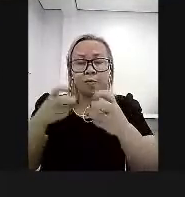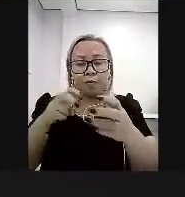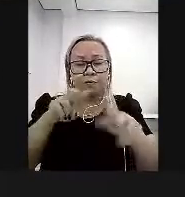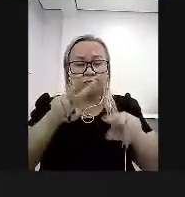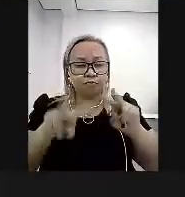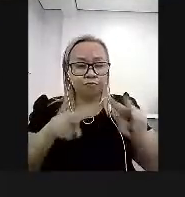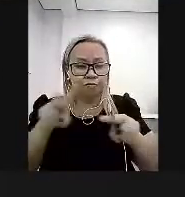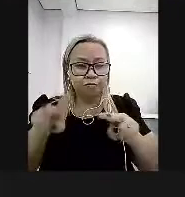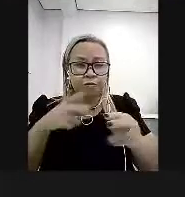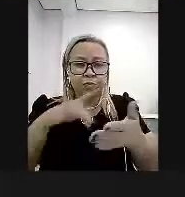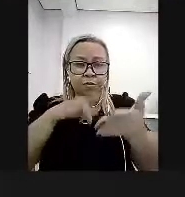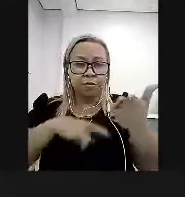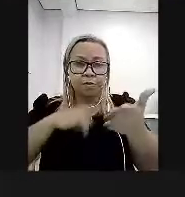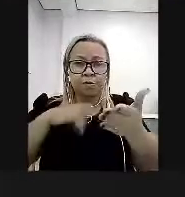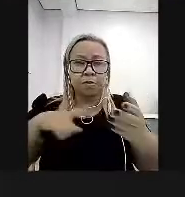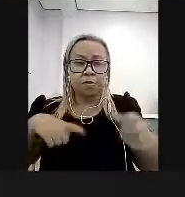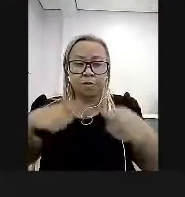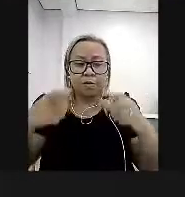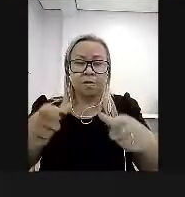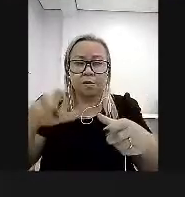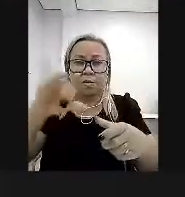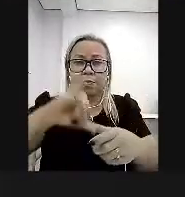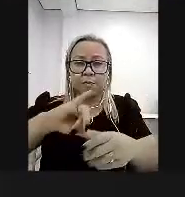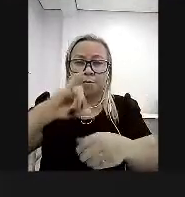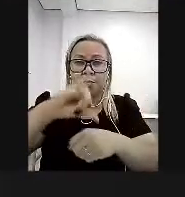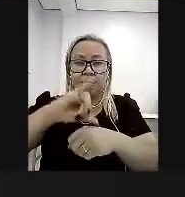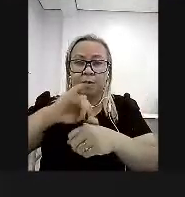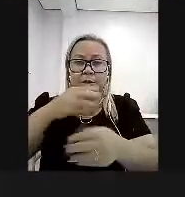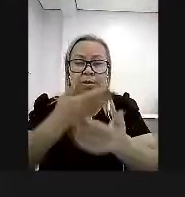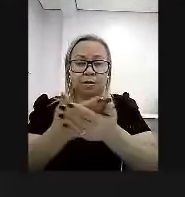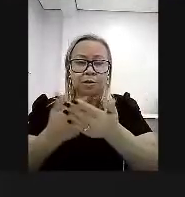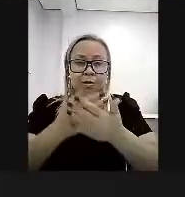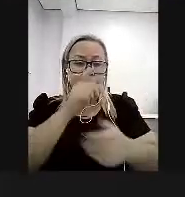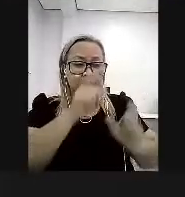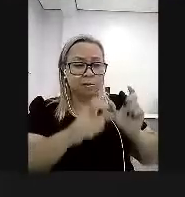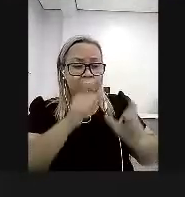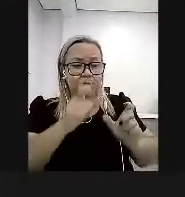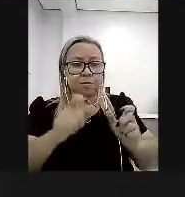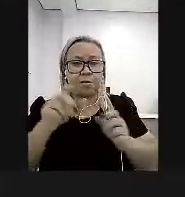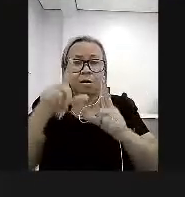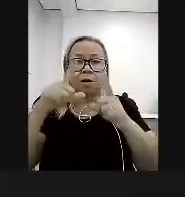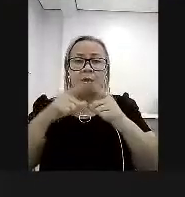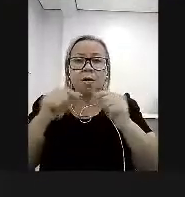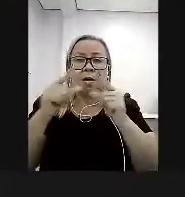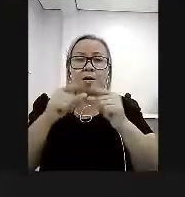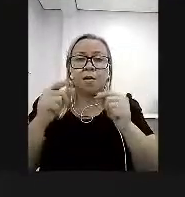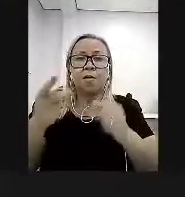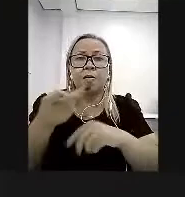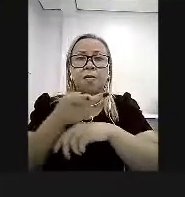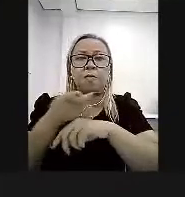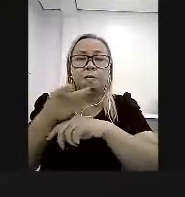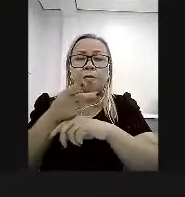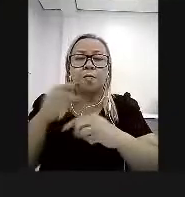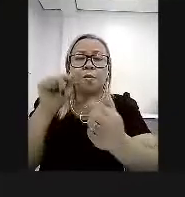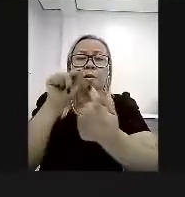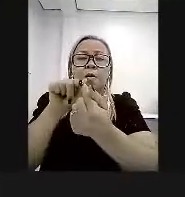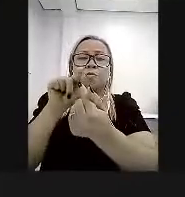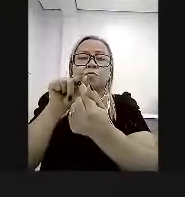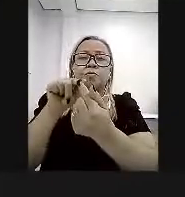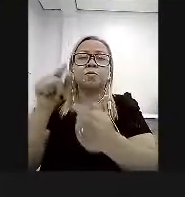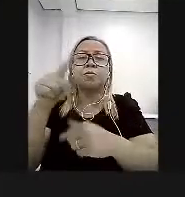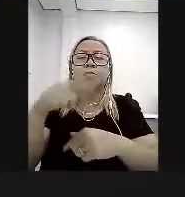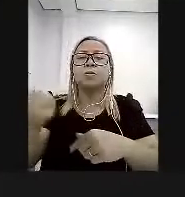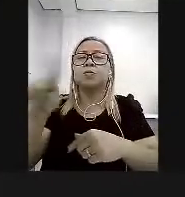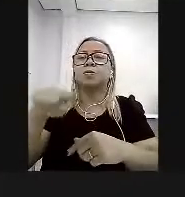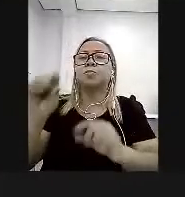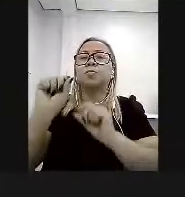que eu estava numa parte central desses estudantes de Brasília e fui procurar o destino dos outros que me acompanham